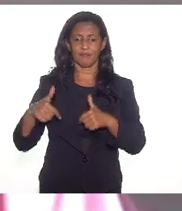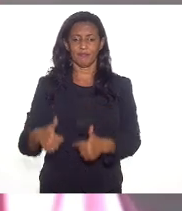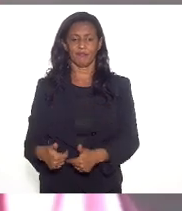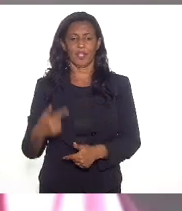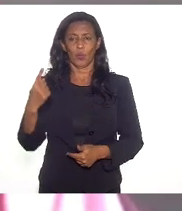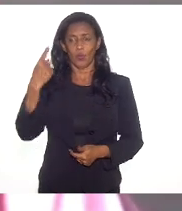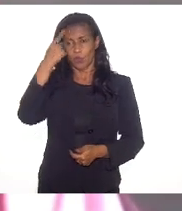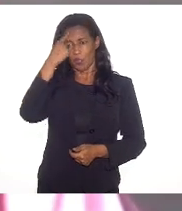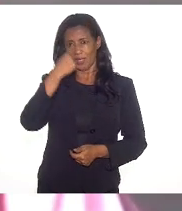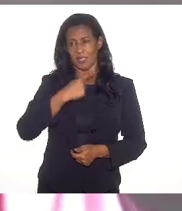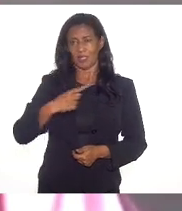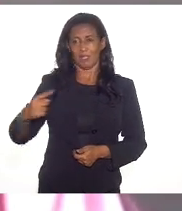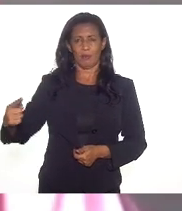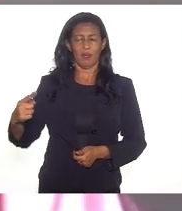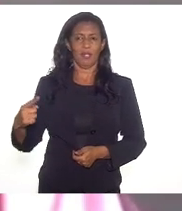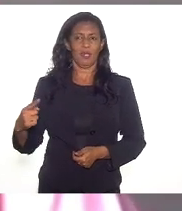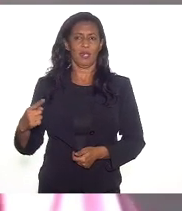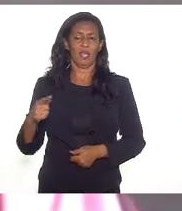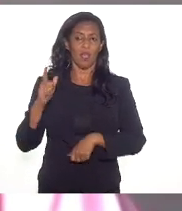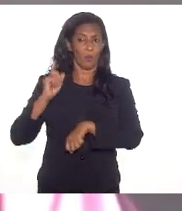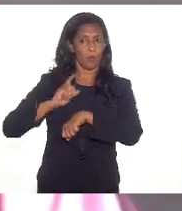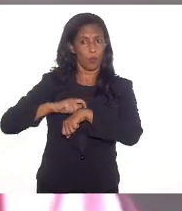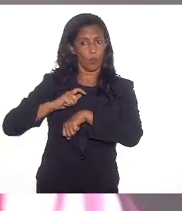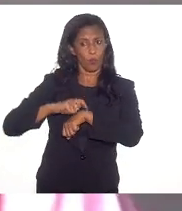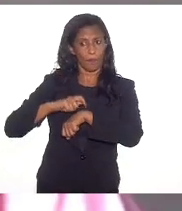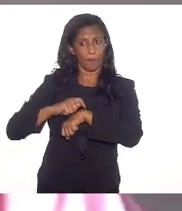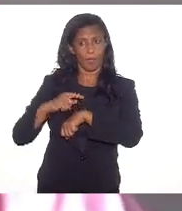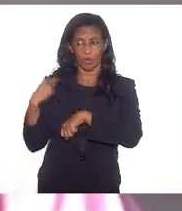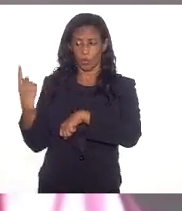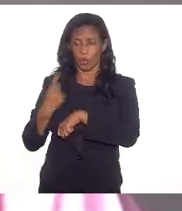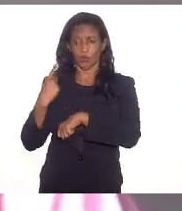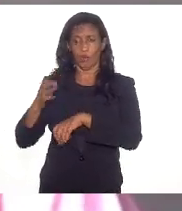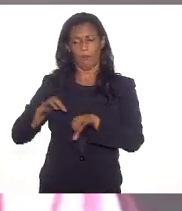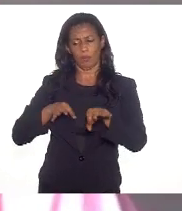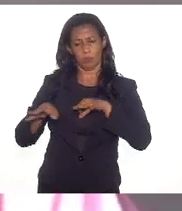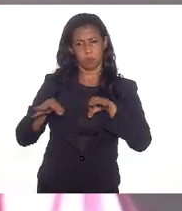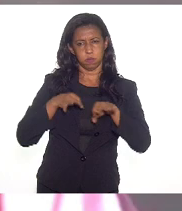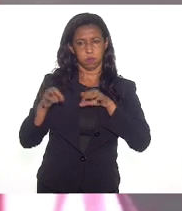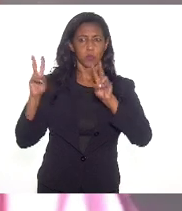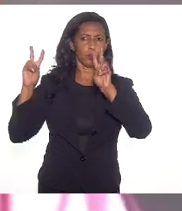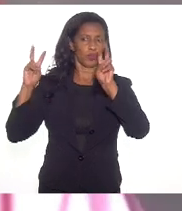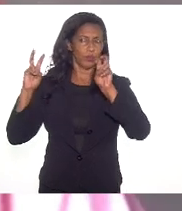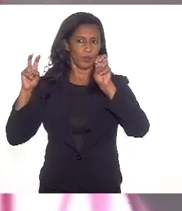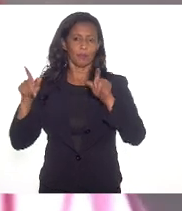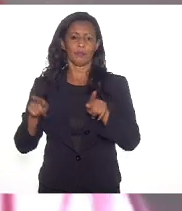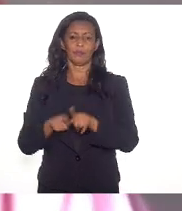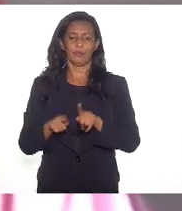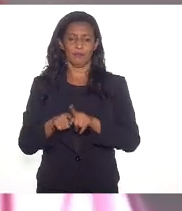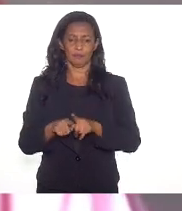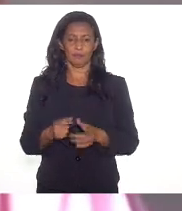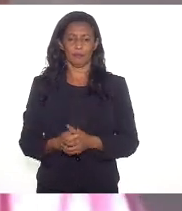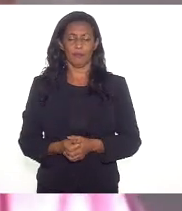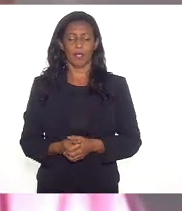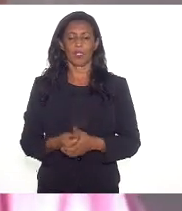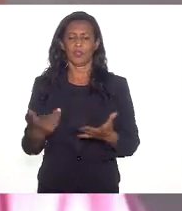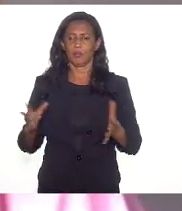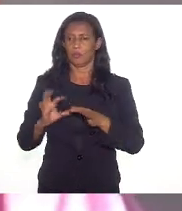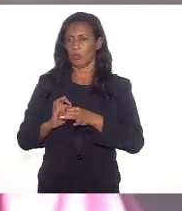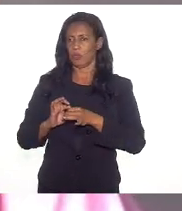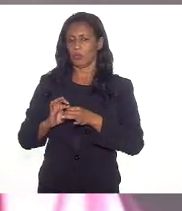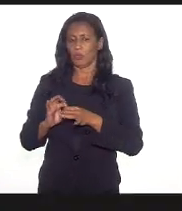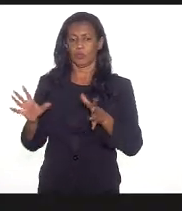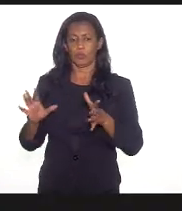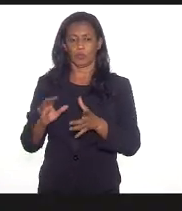uma semana, a princípio, é um momento onde a gente vai poder elaborar sobre esse tema também, onde a gente vai poder dispor de outras